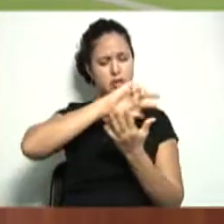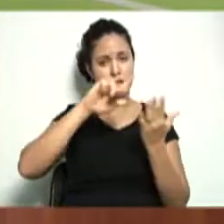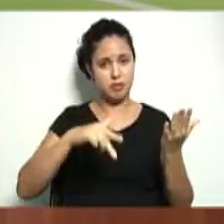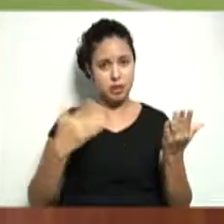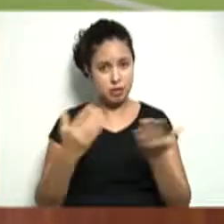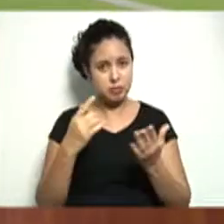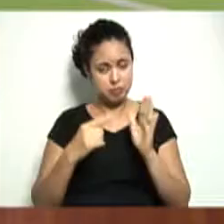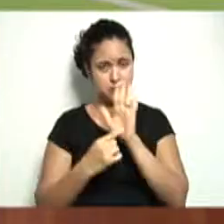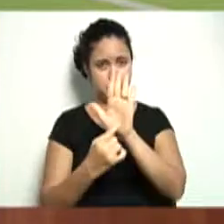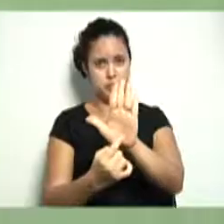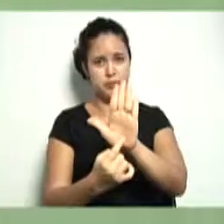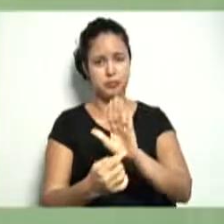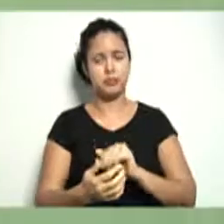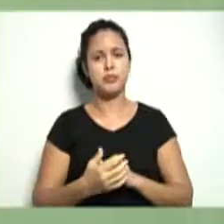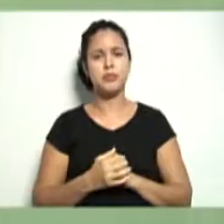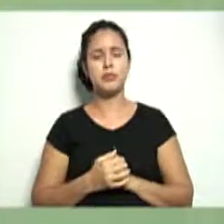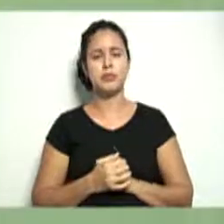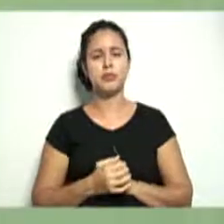eles.